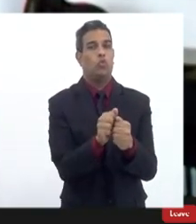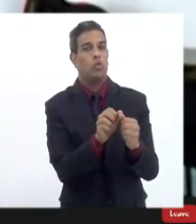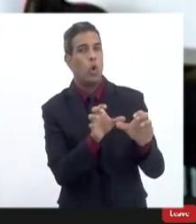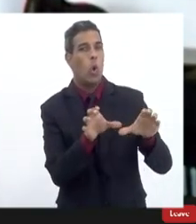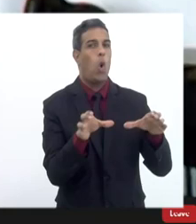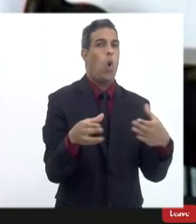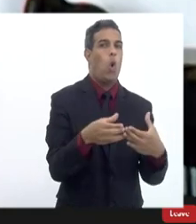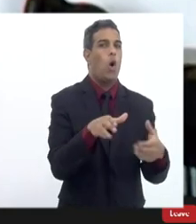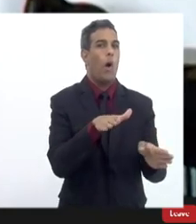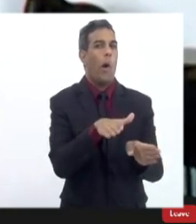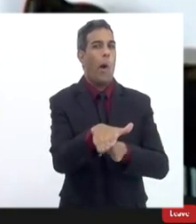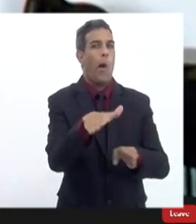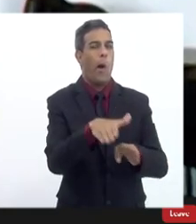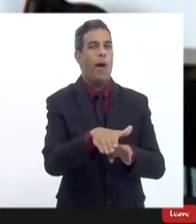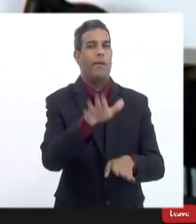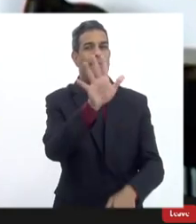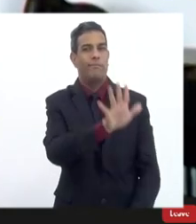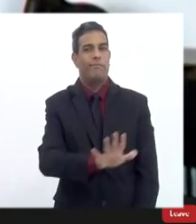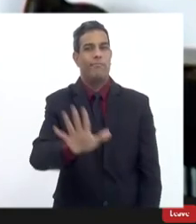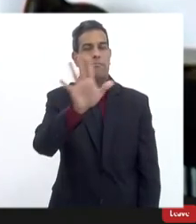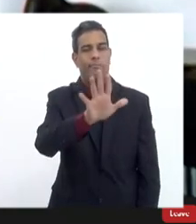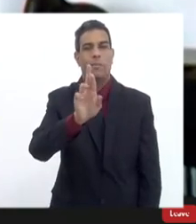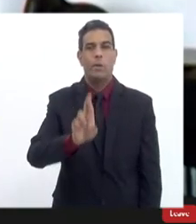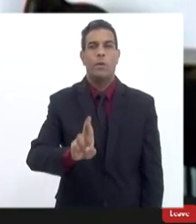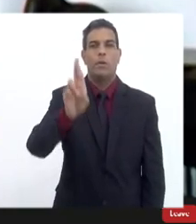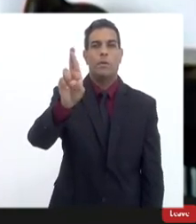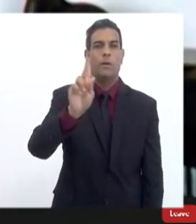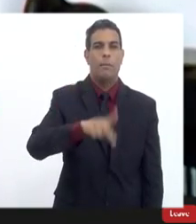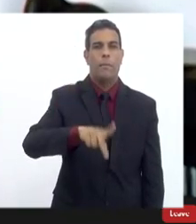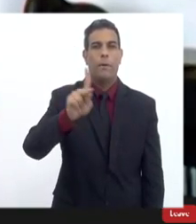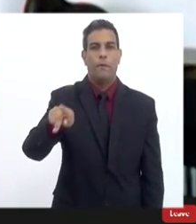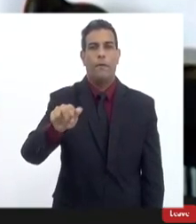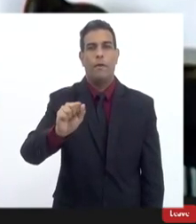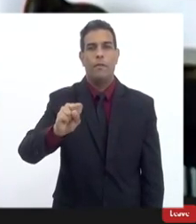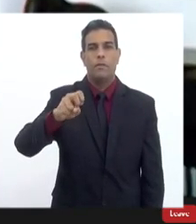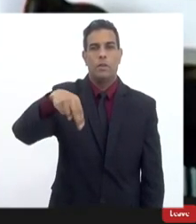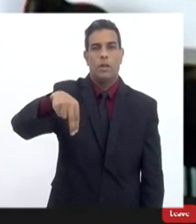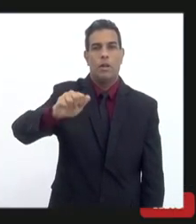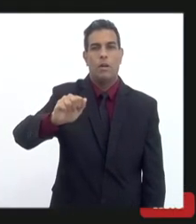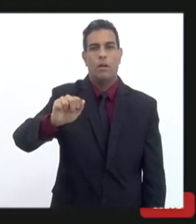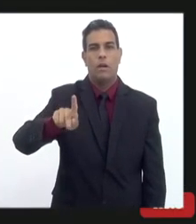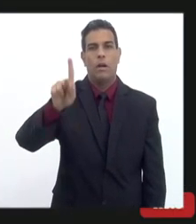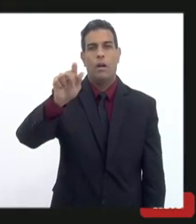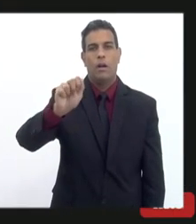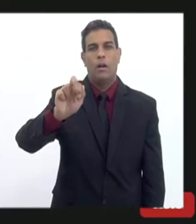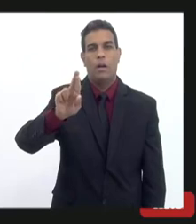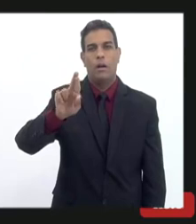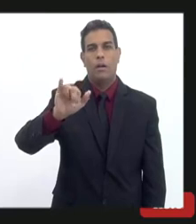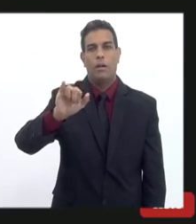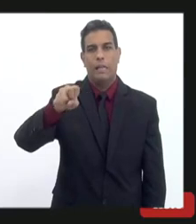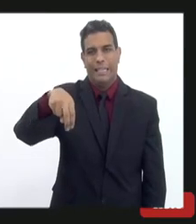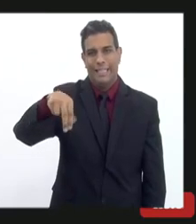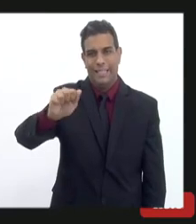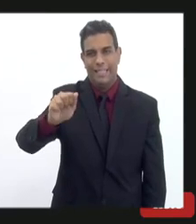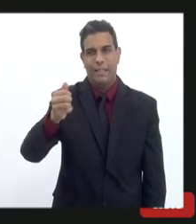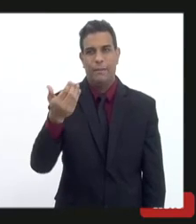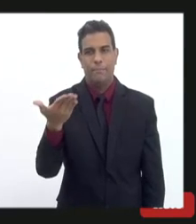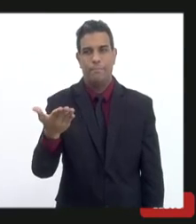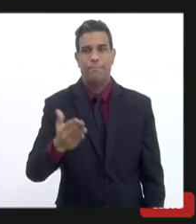a quem eu chamo agora na pessoa da professora Ana Karina. Obrigado pela presença, professora Ana Karina.